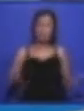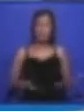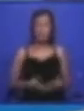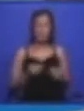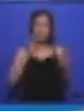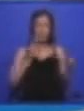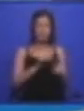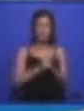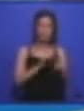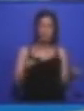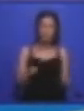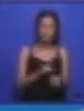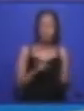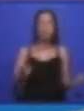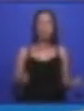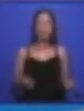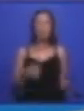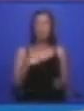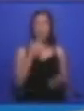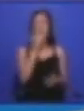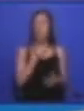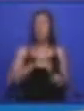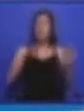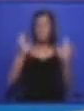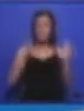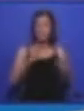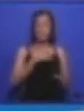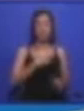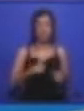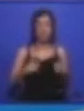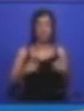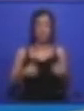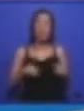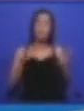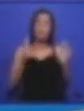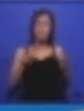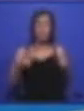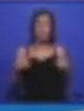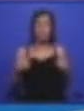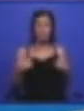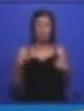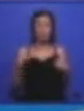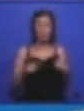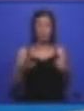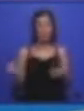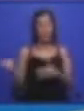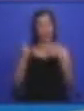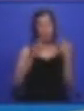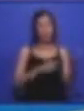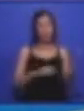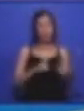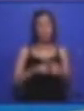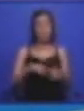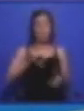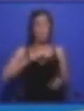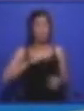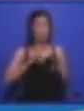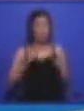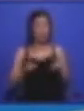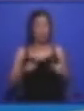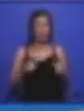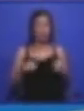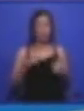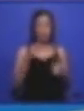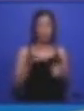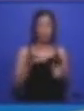é Muitos verdade. músicos, muito. Tenho a felicidade de gostarem muito de mim. Mas olha que eu tenho também o outro lado da medalha. Eu também